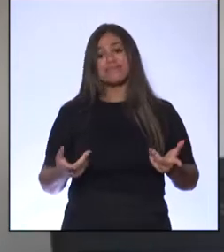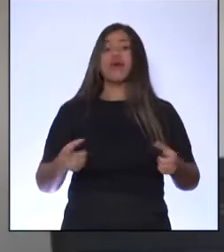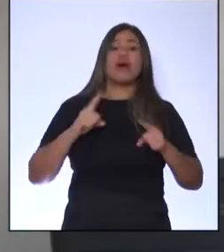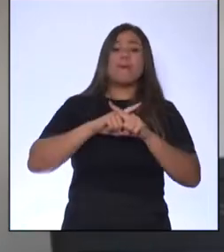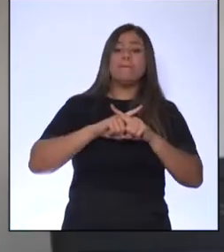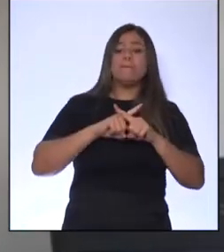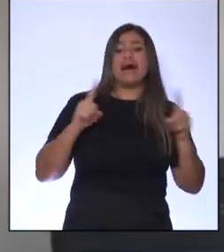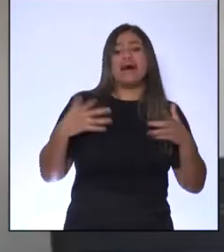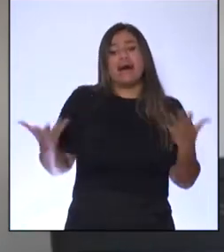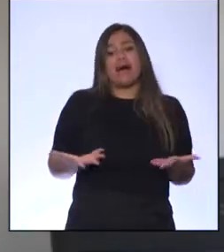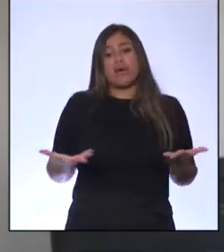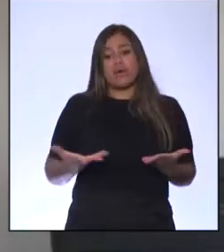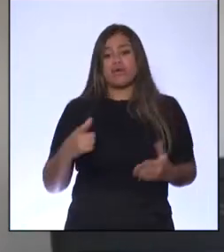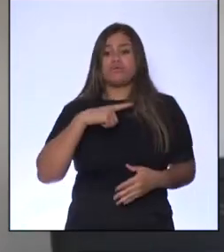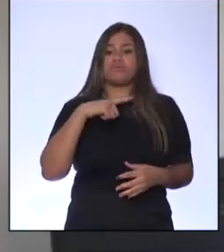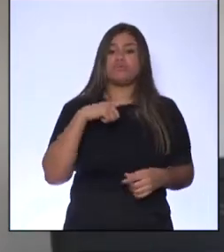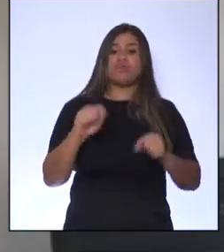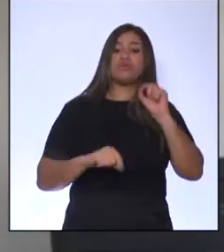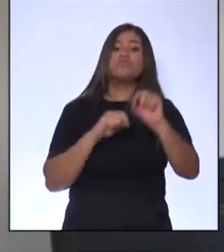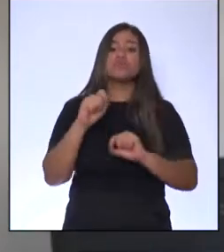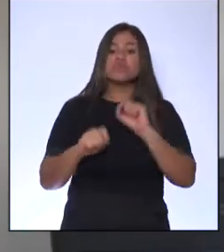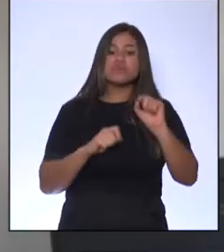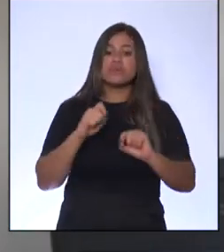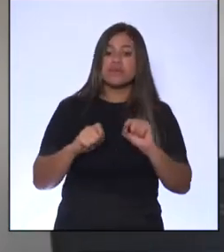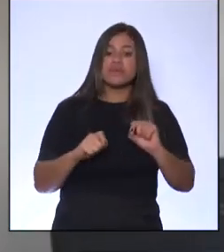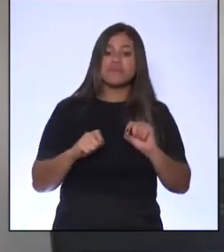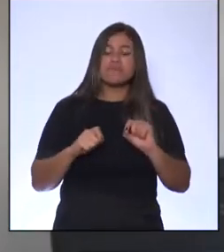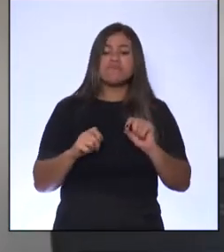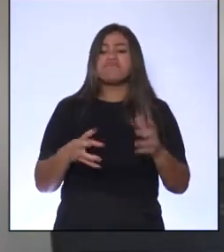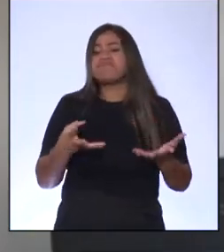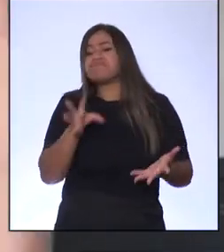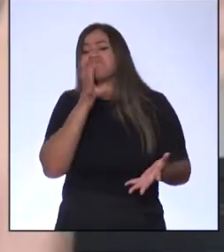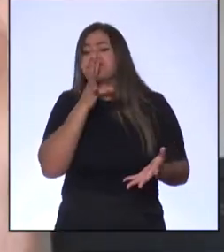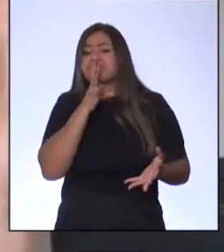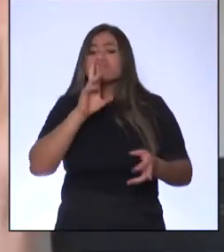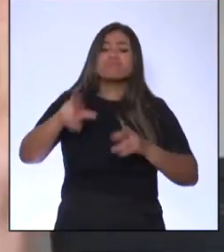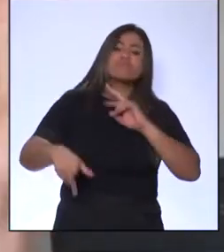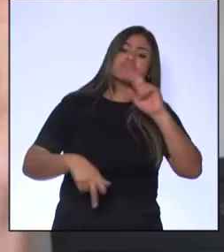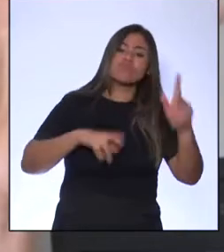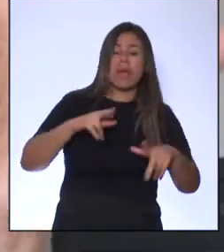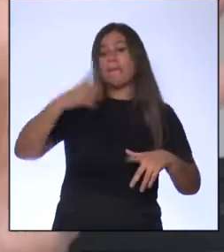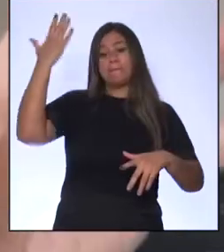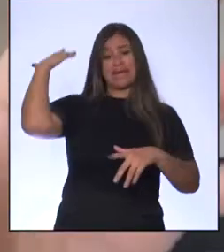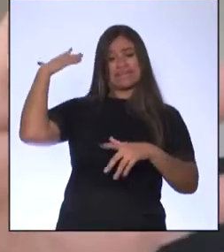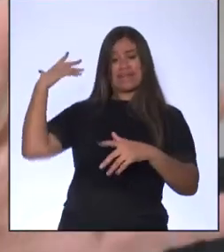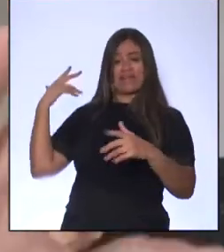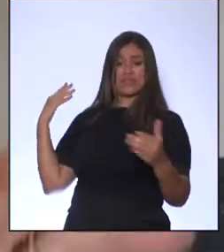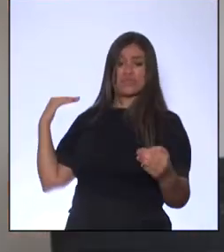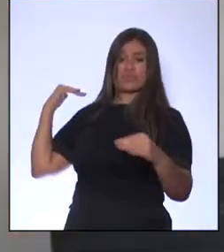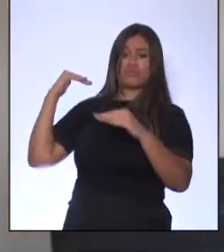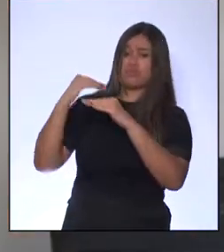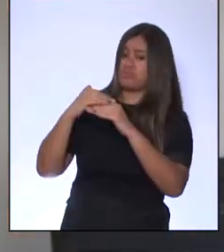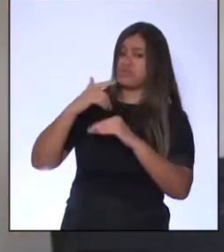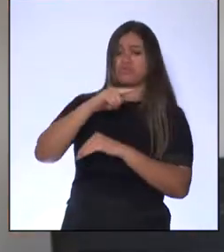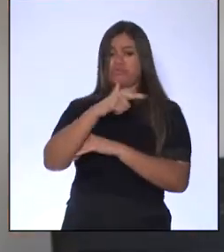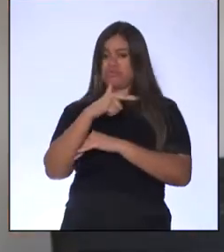a gente tem novos conhecimentos que não existiam naquela época. Temos